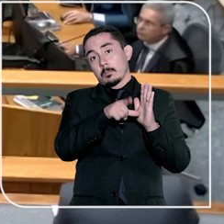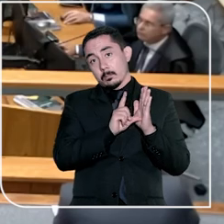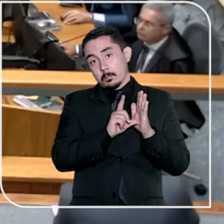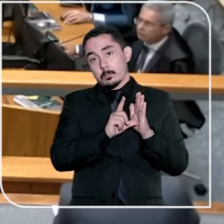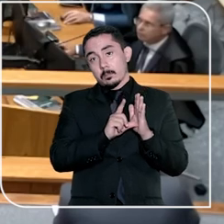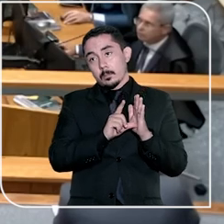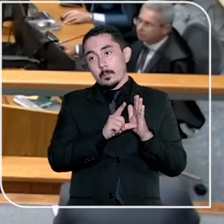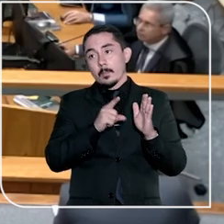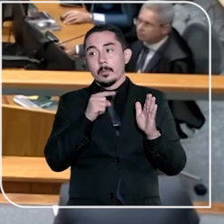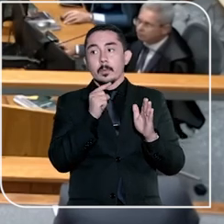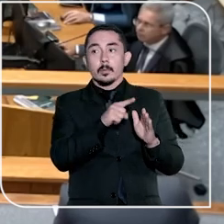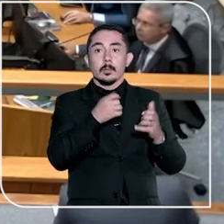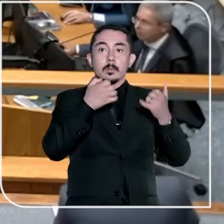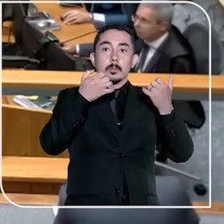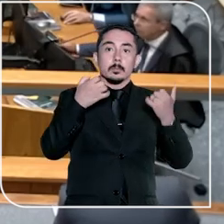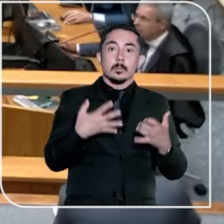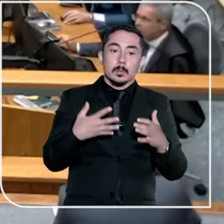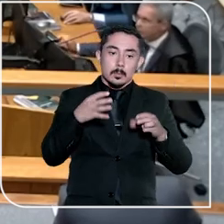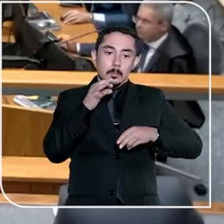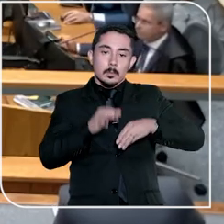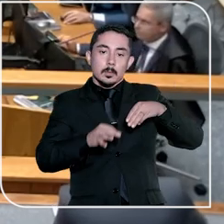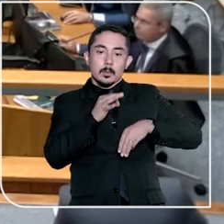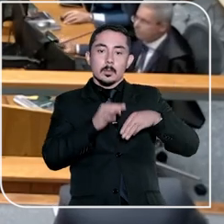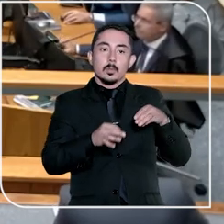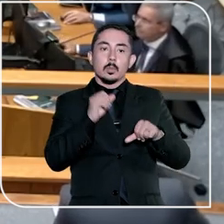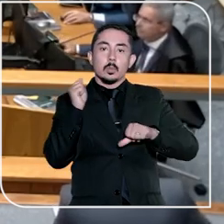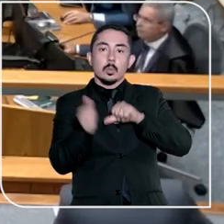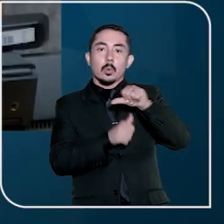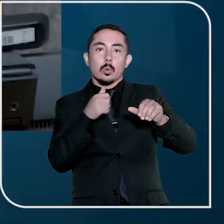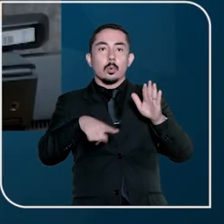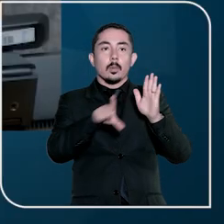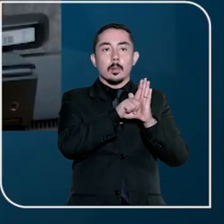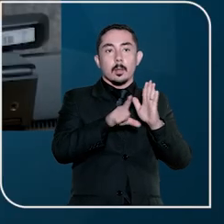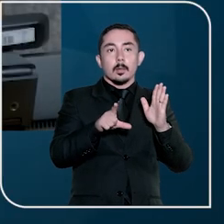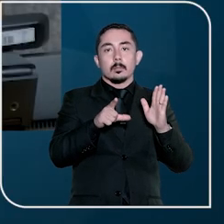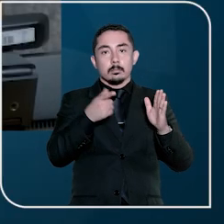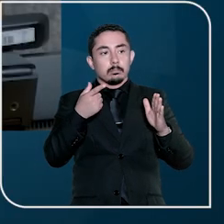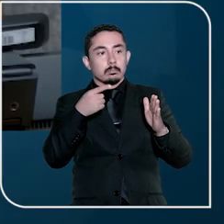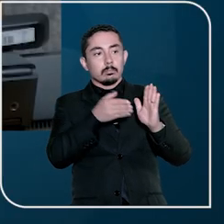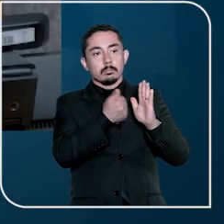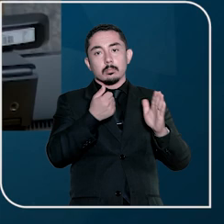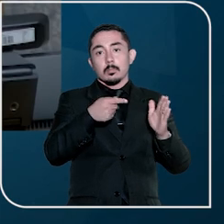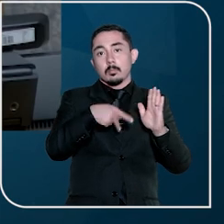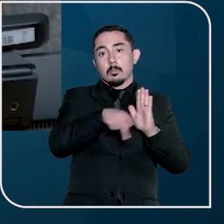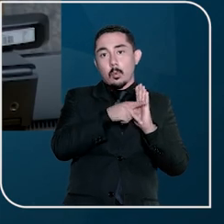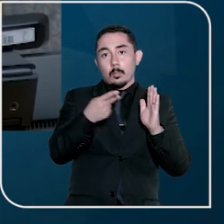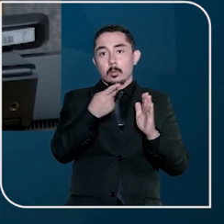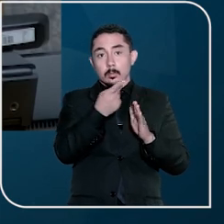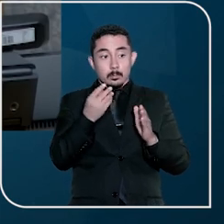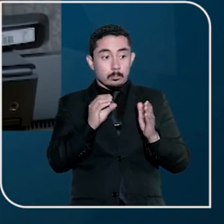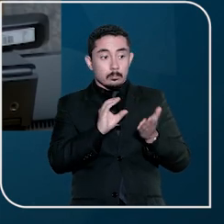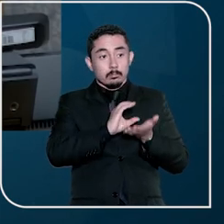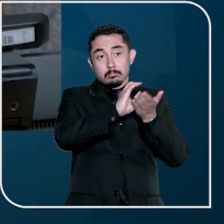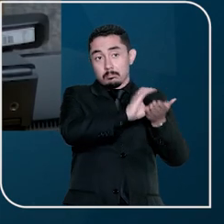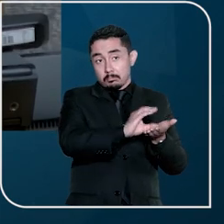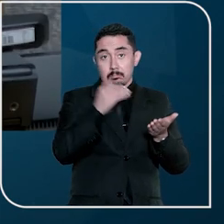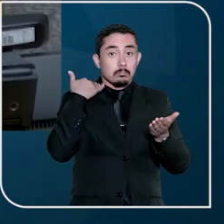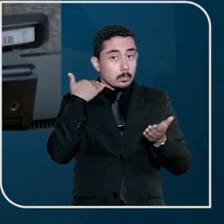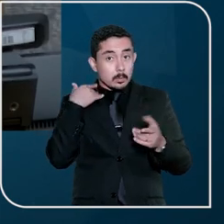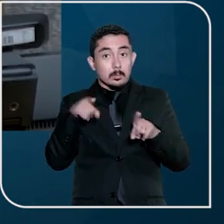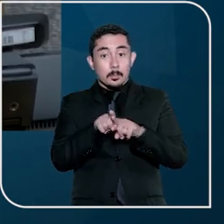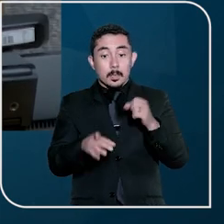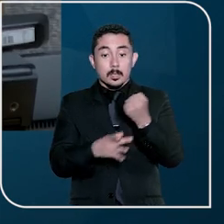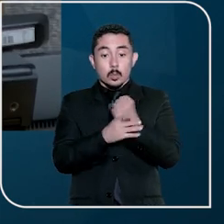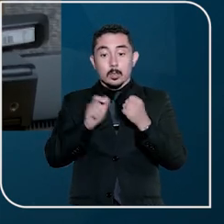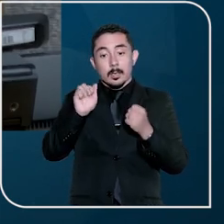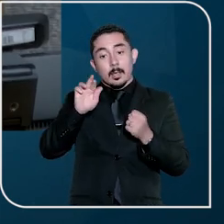pagamento antecipado o dispositivo citado pelo Ministro alterou a lei de execuções fiscais prevendo que a fiança bancária